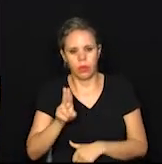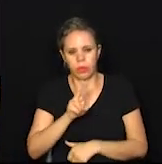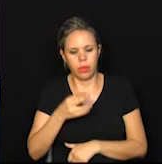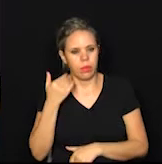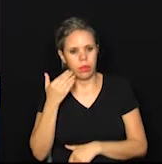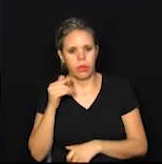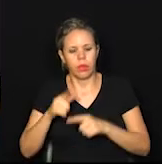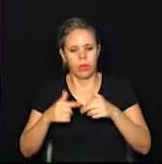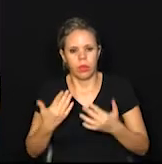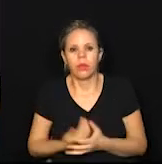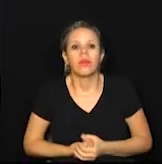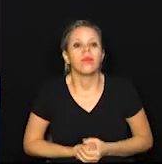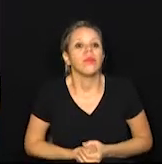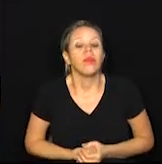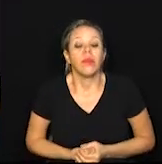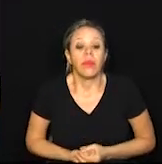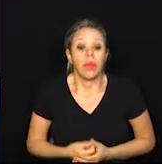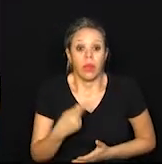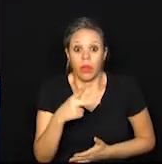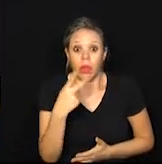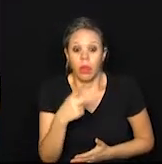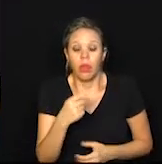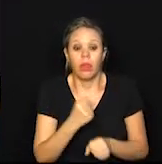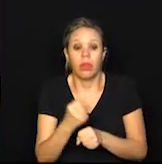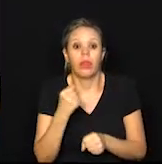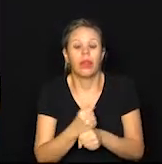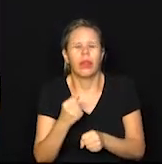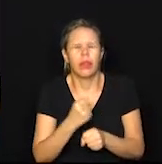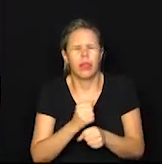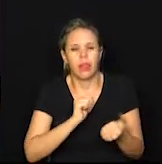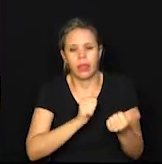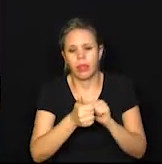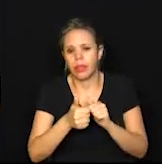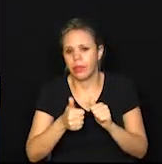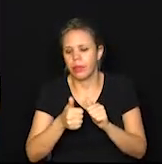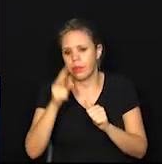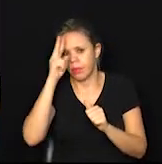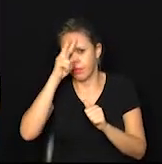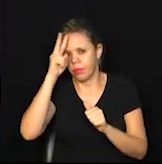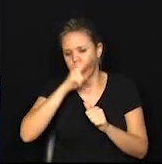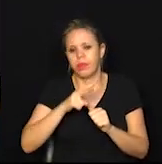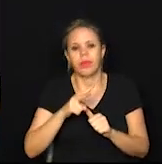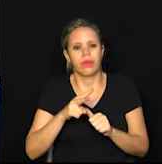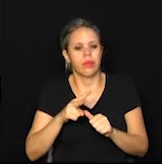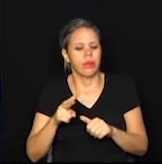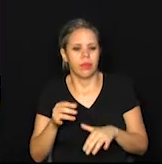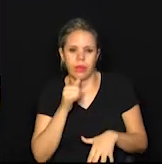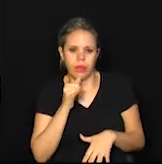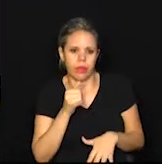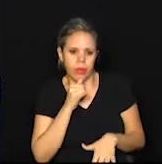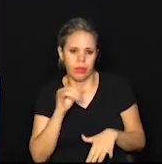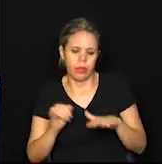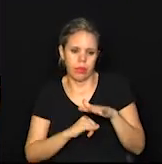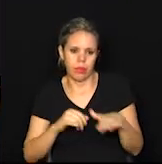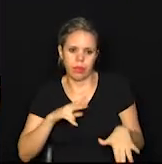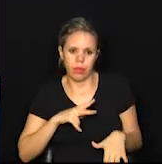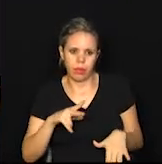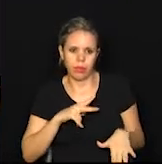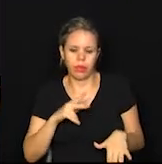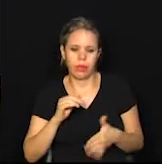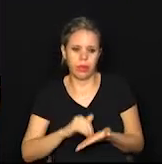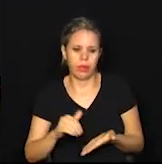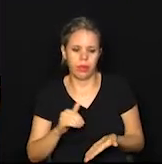esses equipamentos para sua construção esportiva. Lembrando que por ser entidades privadas, assessorias,